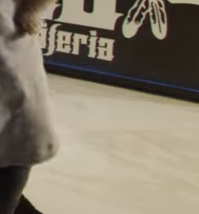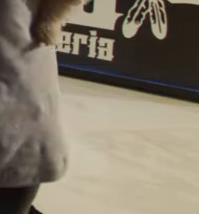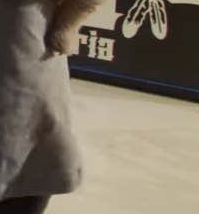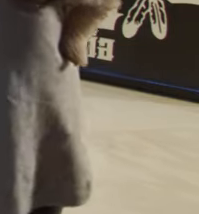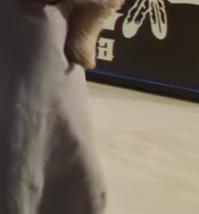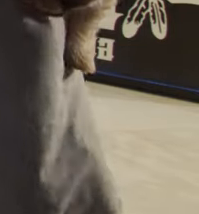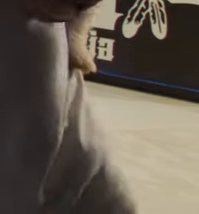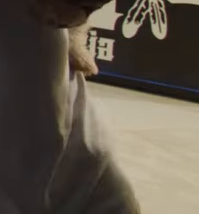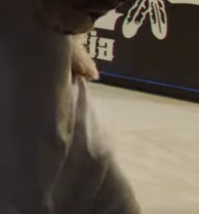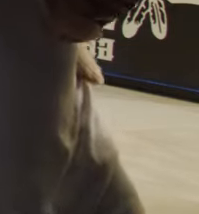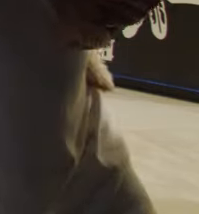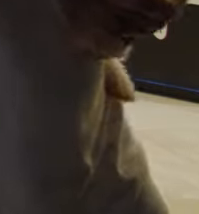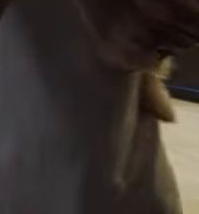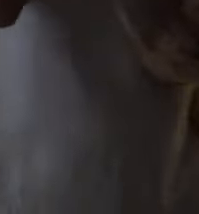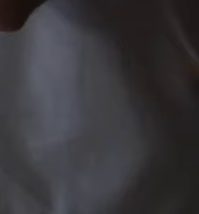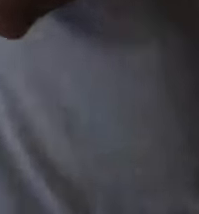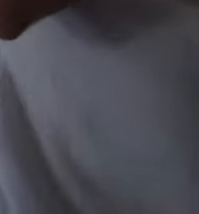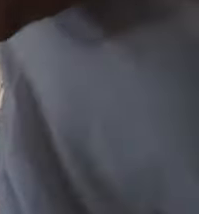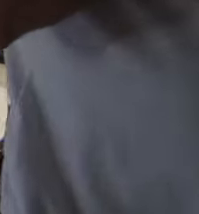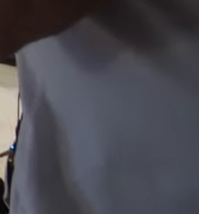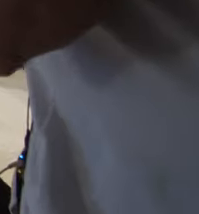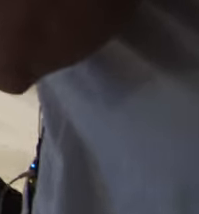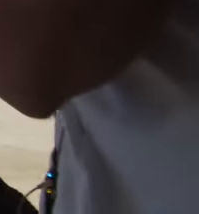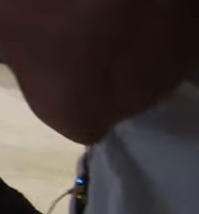Tem mais um participante aqui, galera.